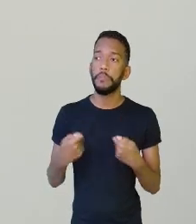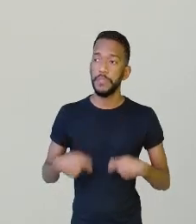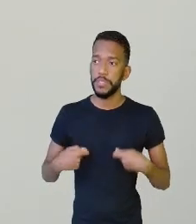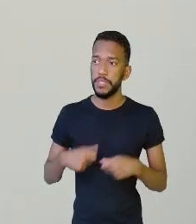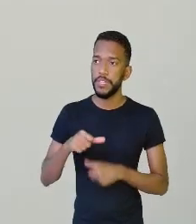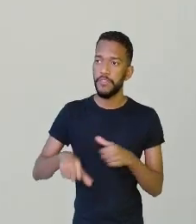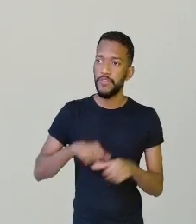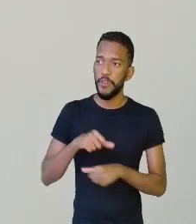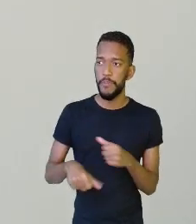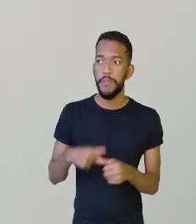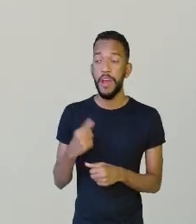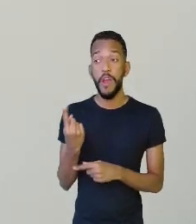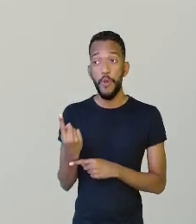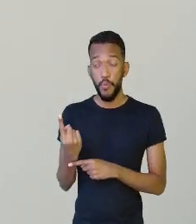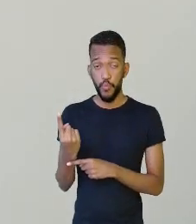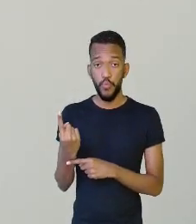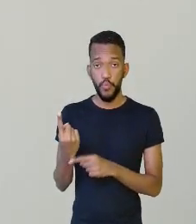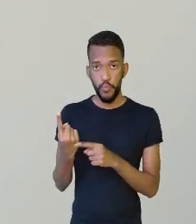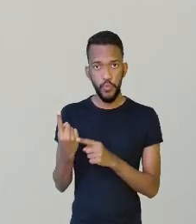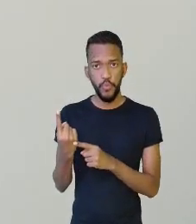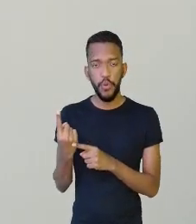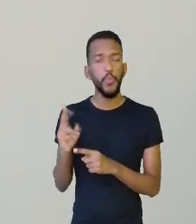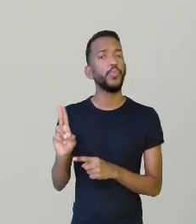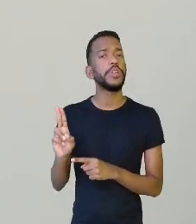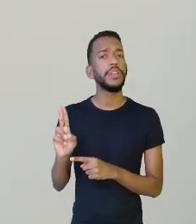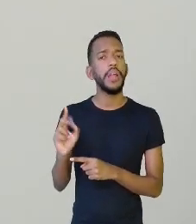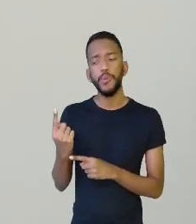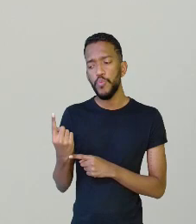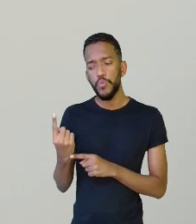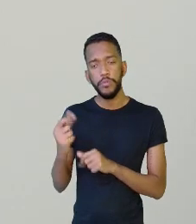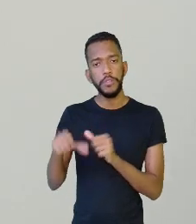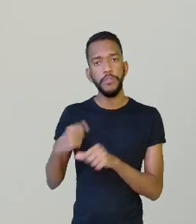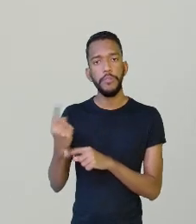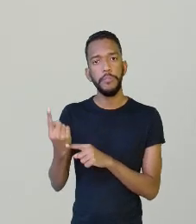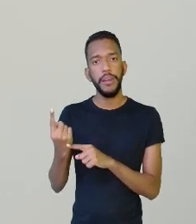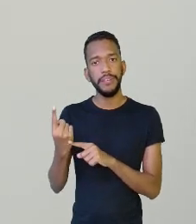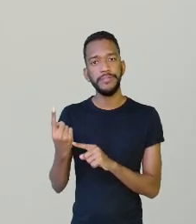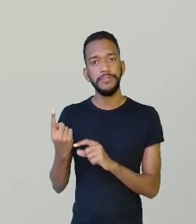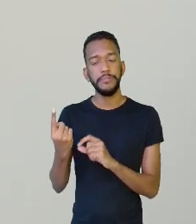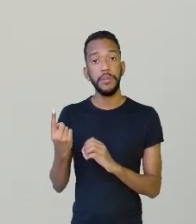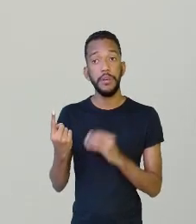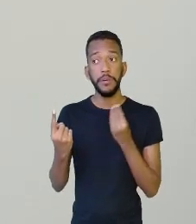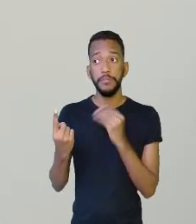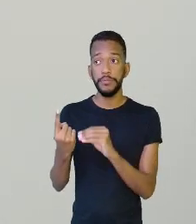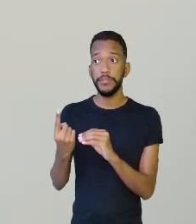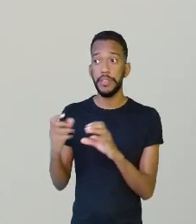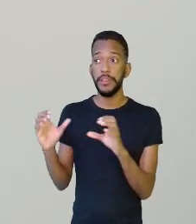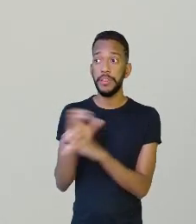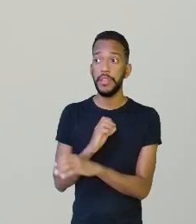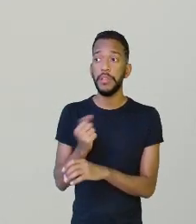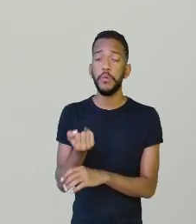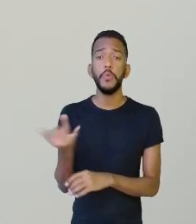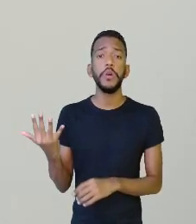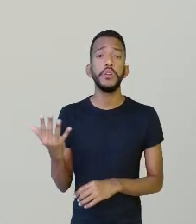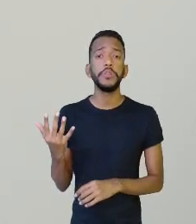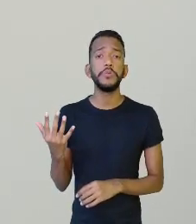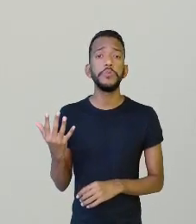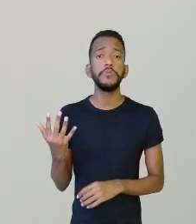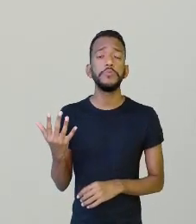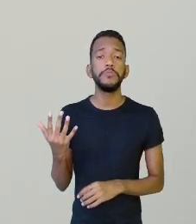preciso transformar essa minha unidade em números decimais. Um inteiro é a mesma coisa de quantos